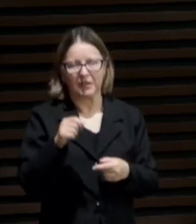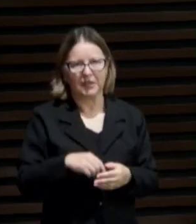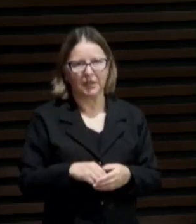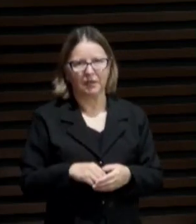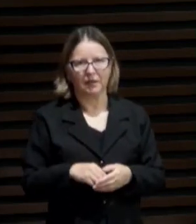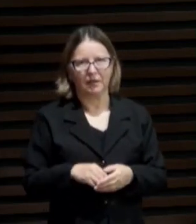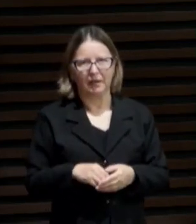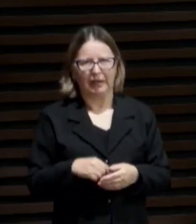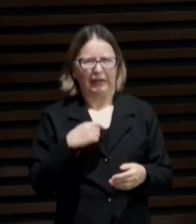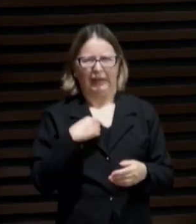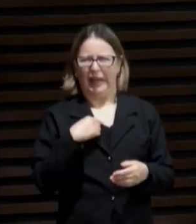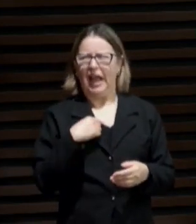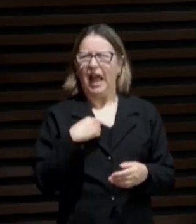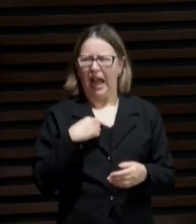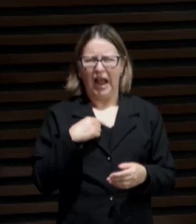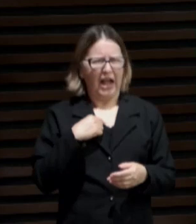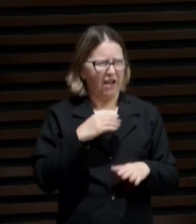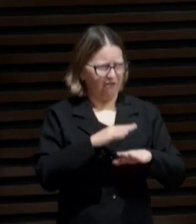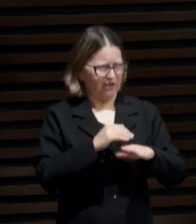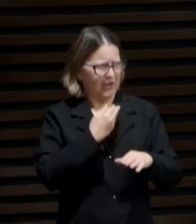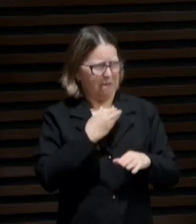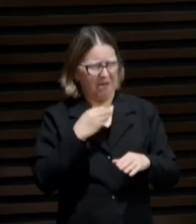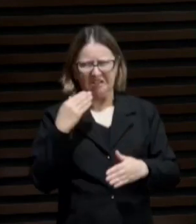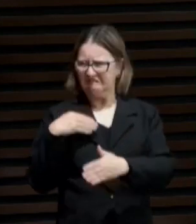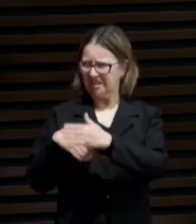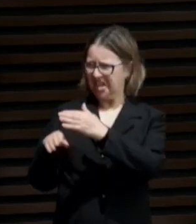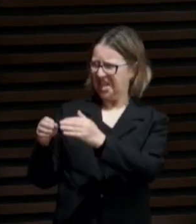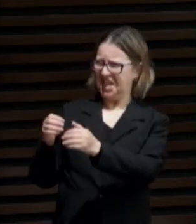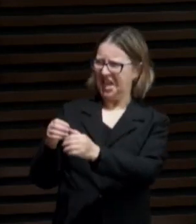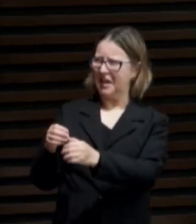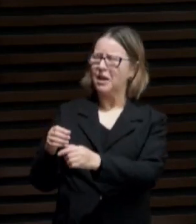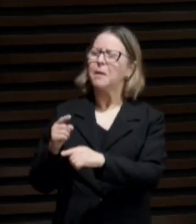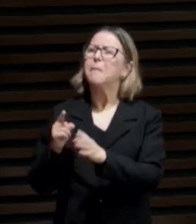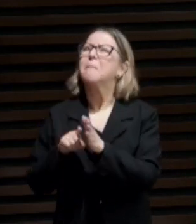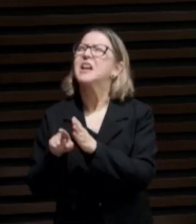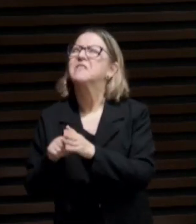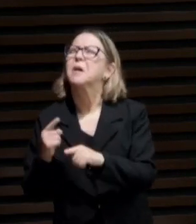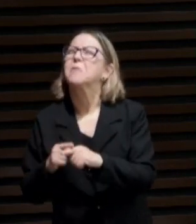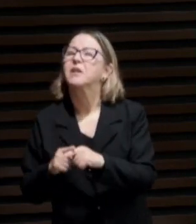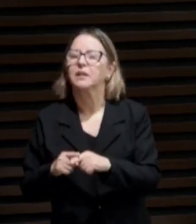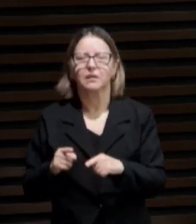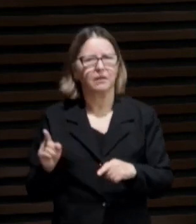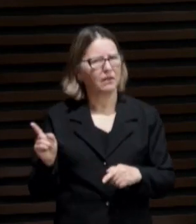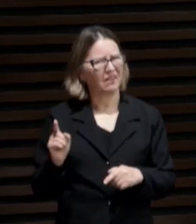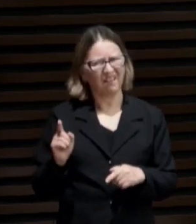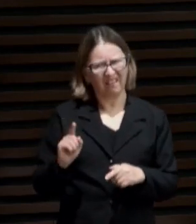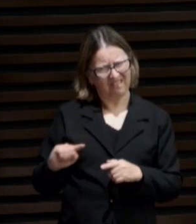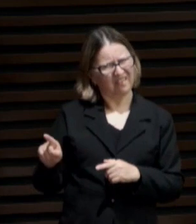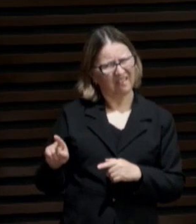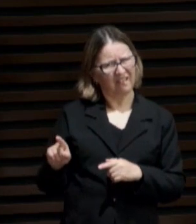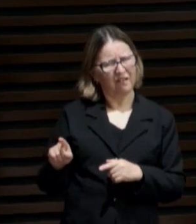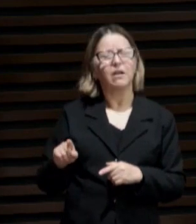o Julião e o Elião. Vamos lá, nós três. Quero ver. Vai, bobo. Vai orar por